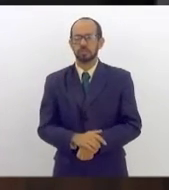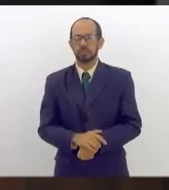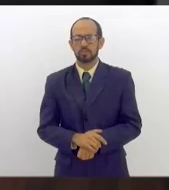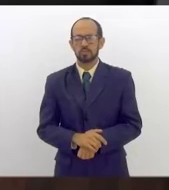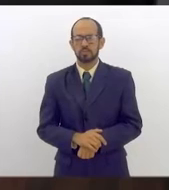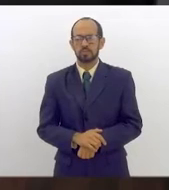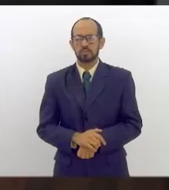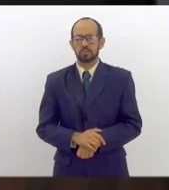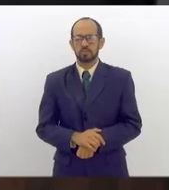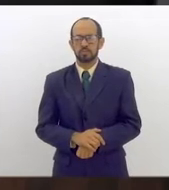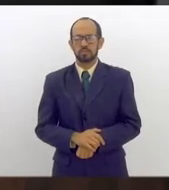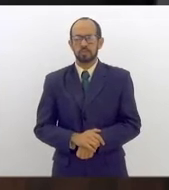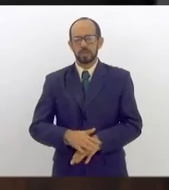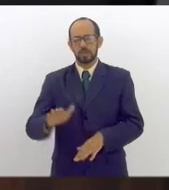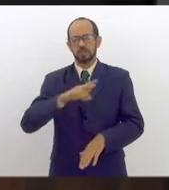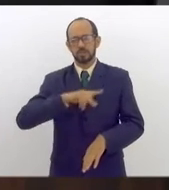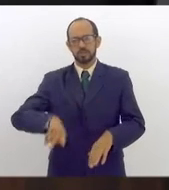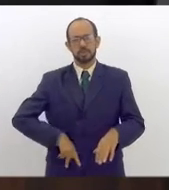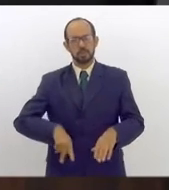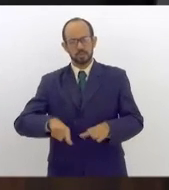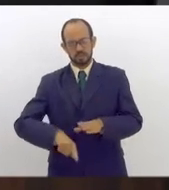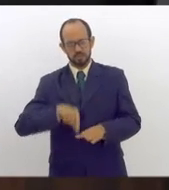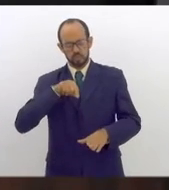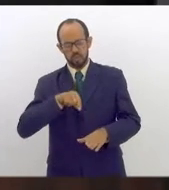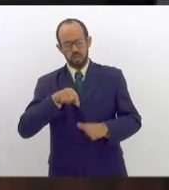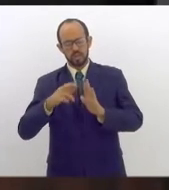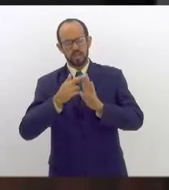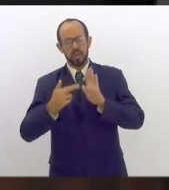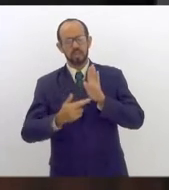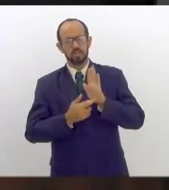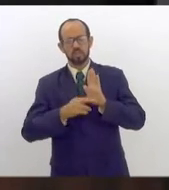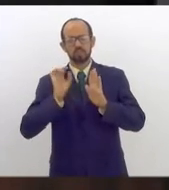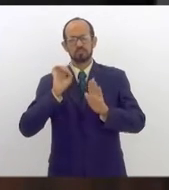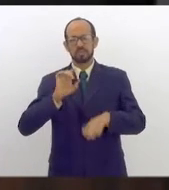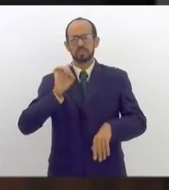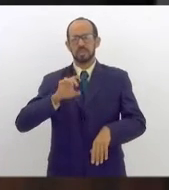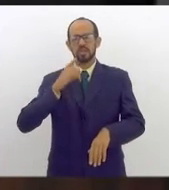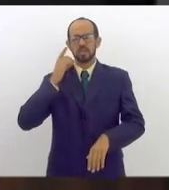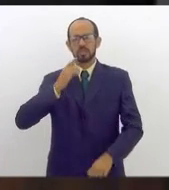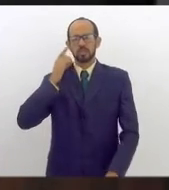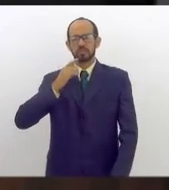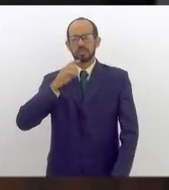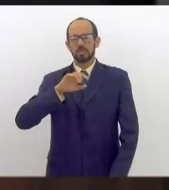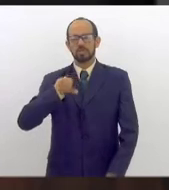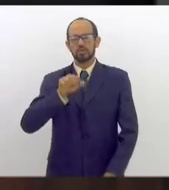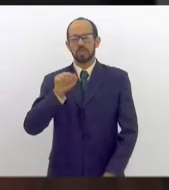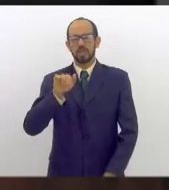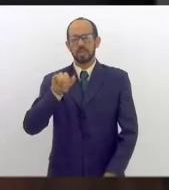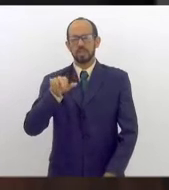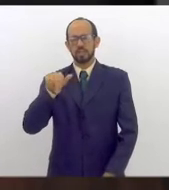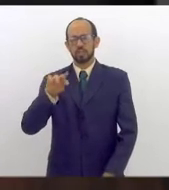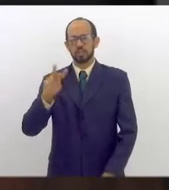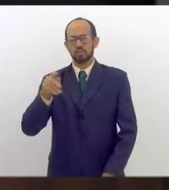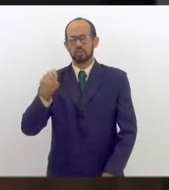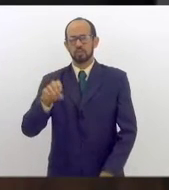A presidência designa a relatoria especial. O deputado Jairi.